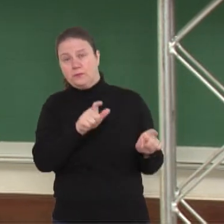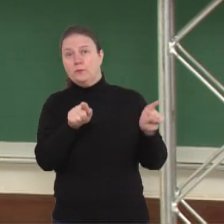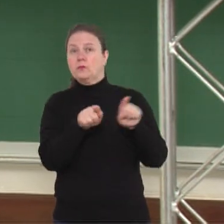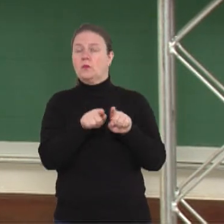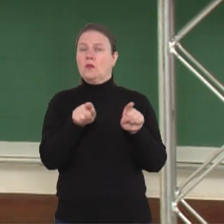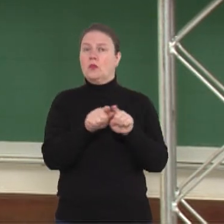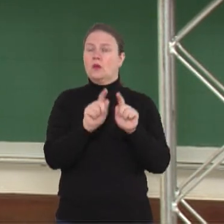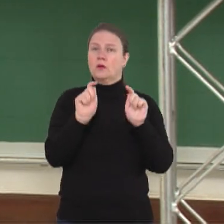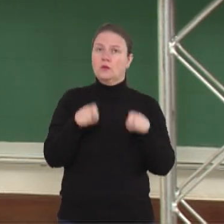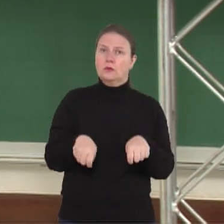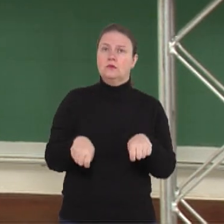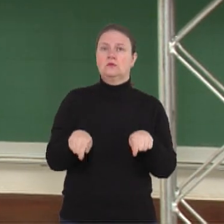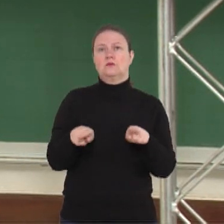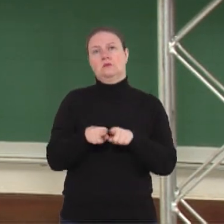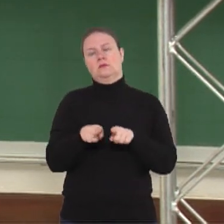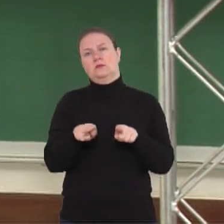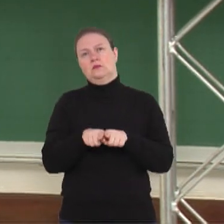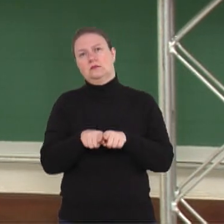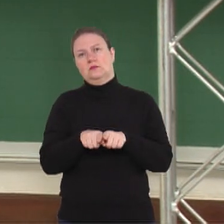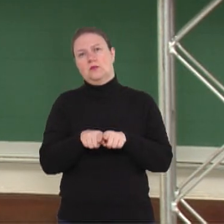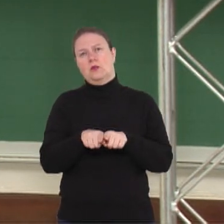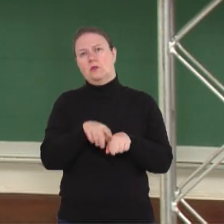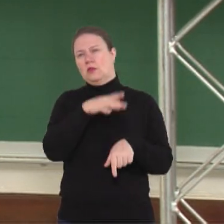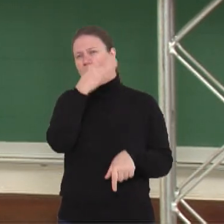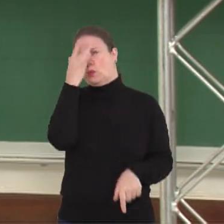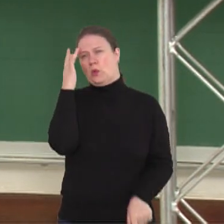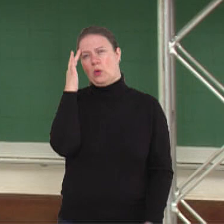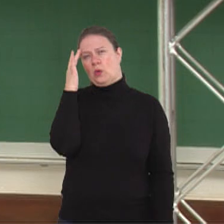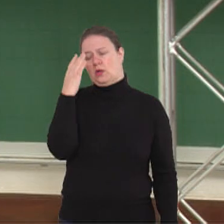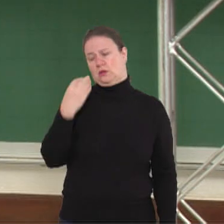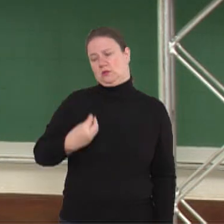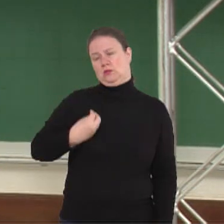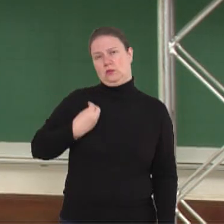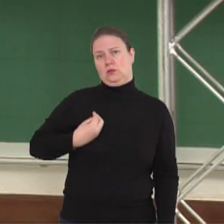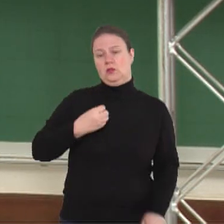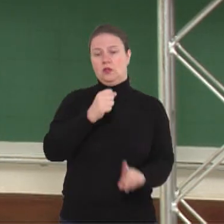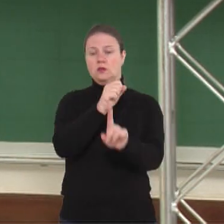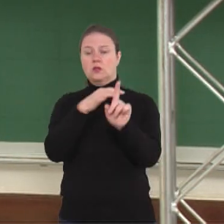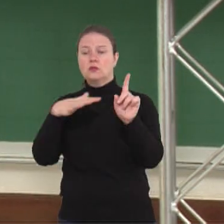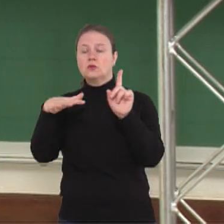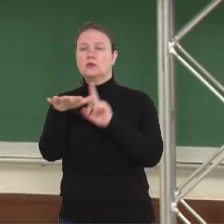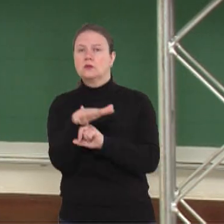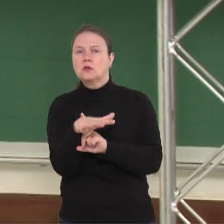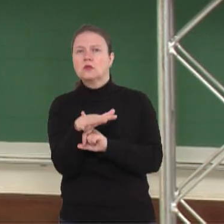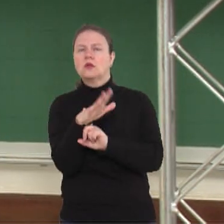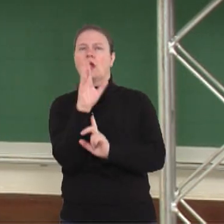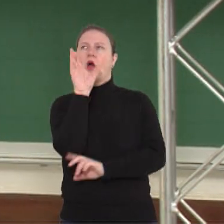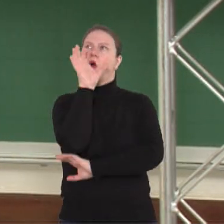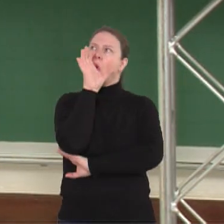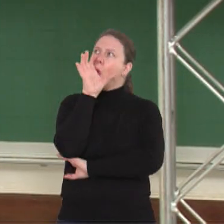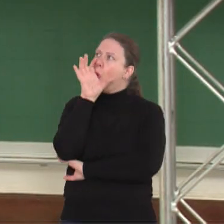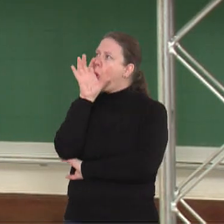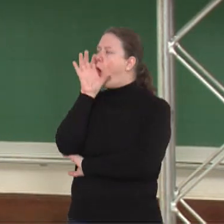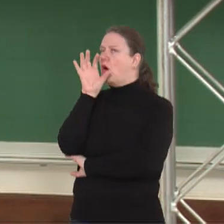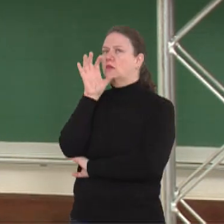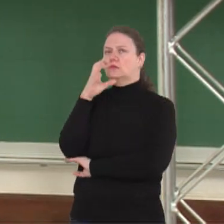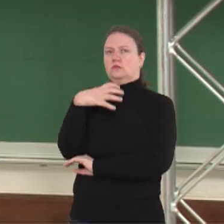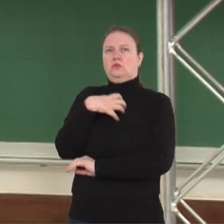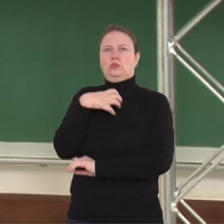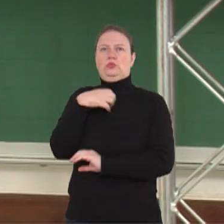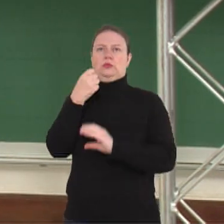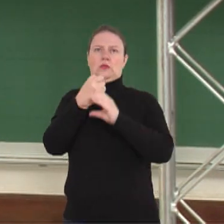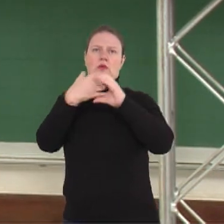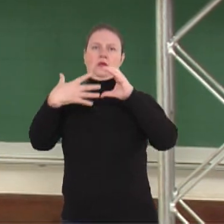também quem? Como eu disse, né? Ídolos da vida, né? Pessoas socialmente reconhecidas em algum aspecto que